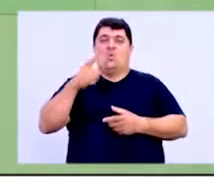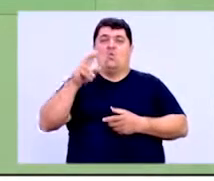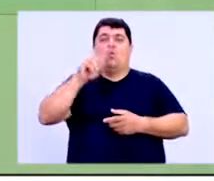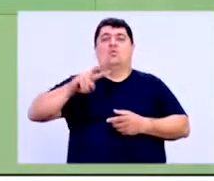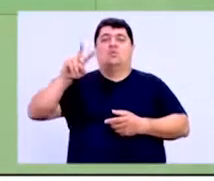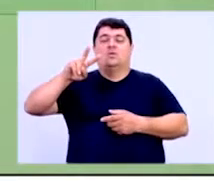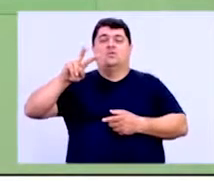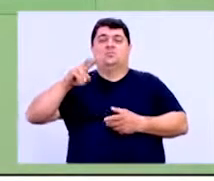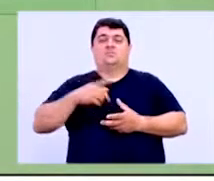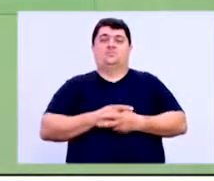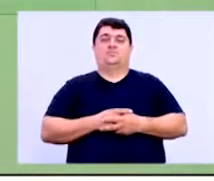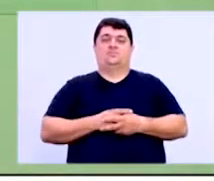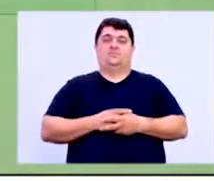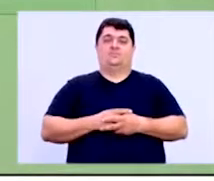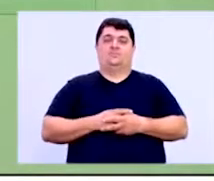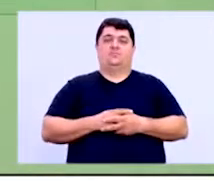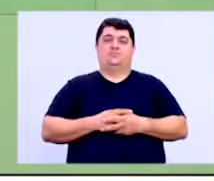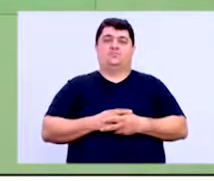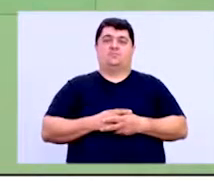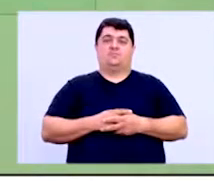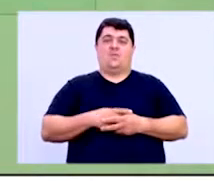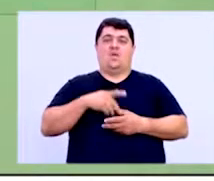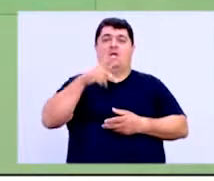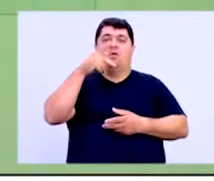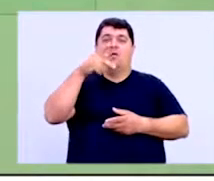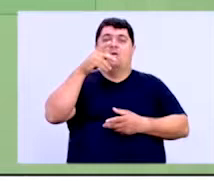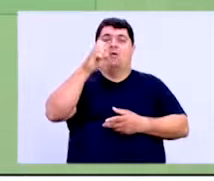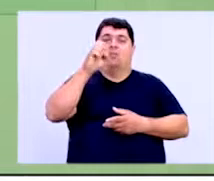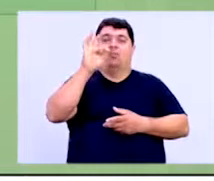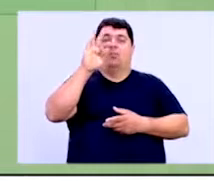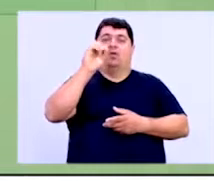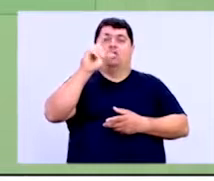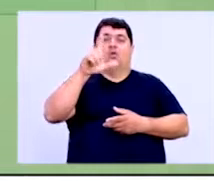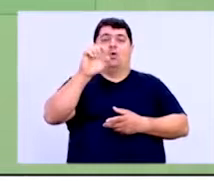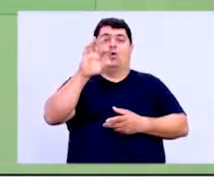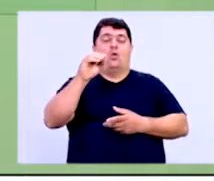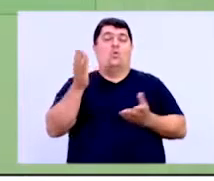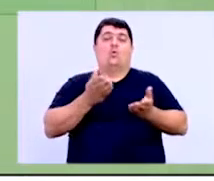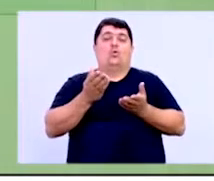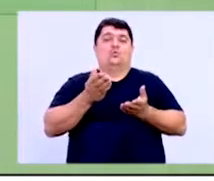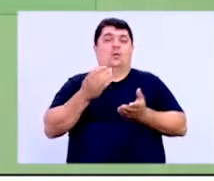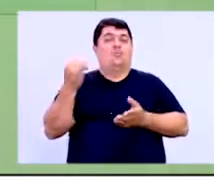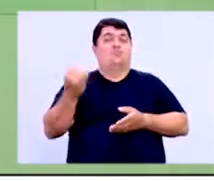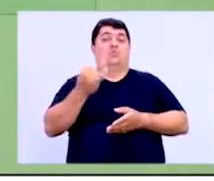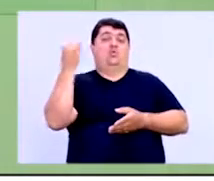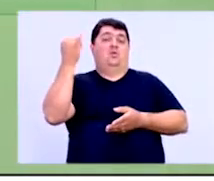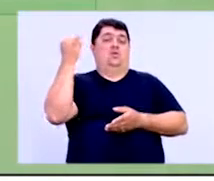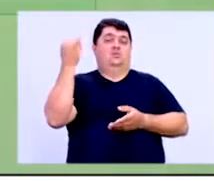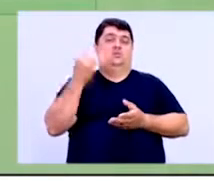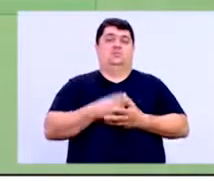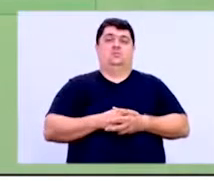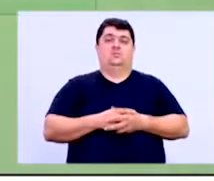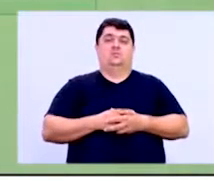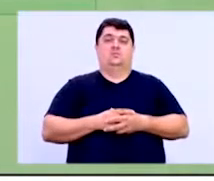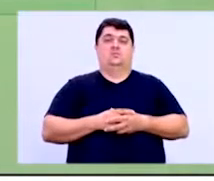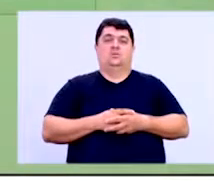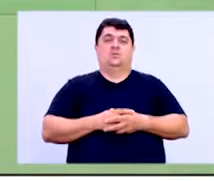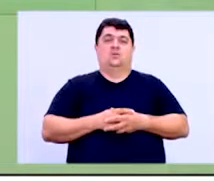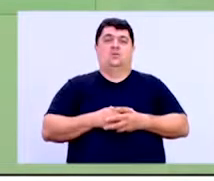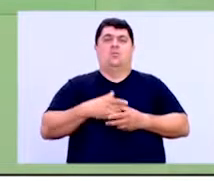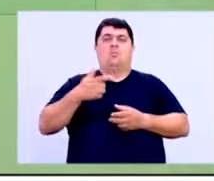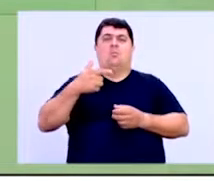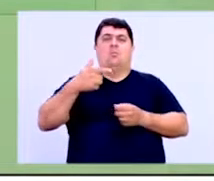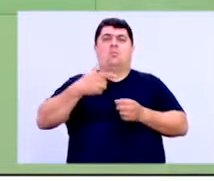Qual é o valor do petróleo no dia de hoje? Importantíssimo, certo? E qual é o valor do petróleo no meio do